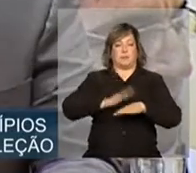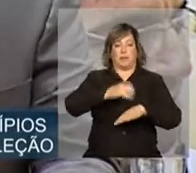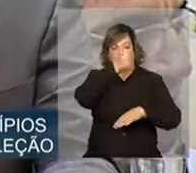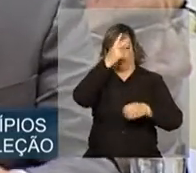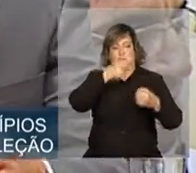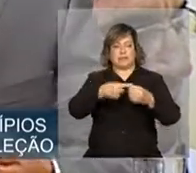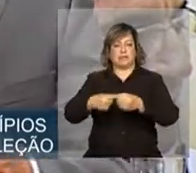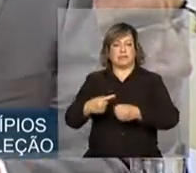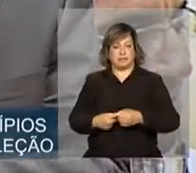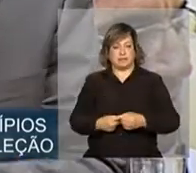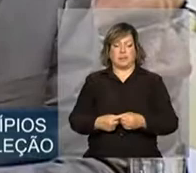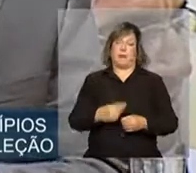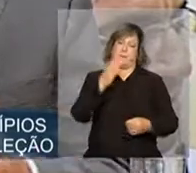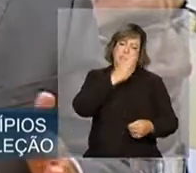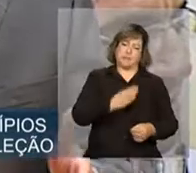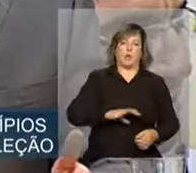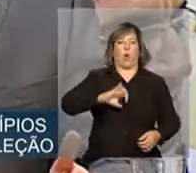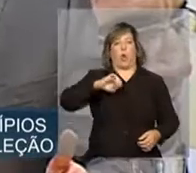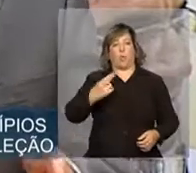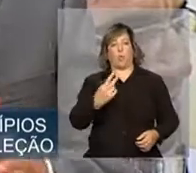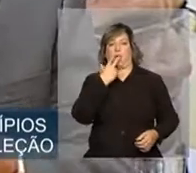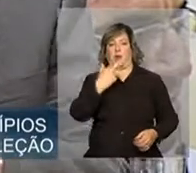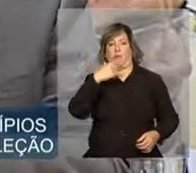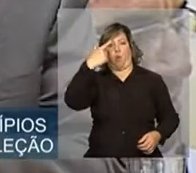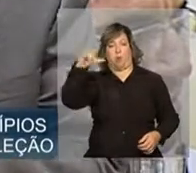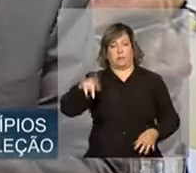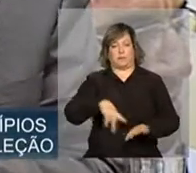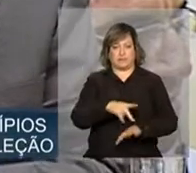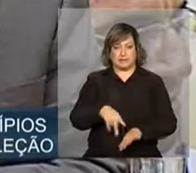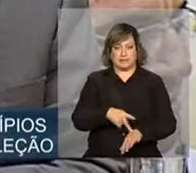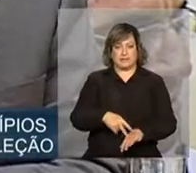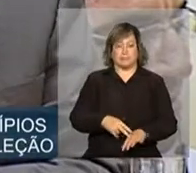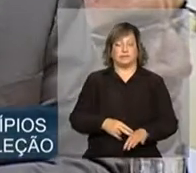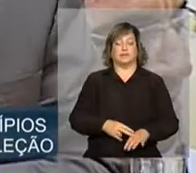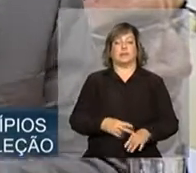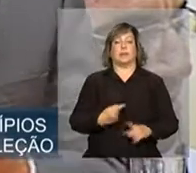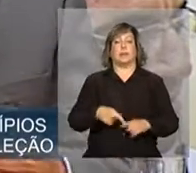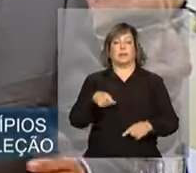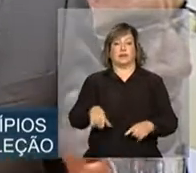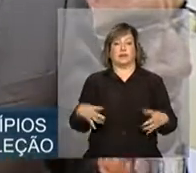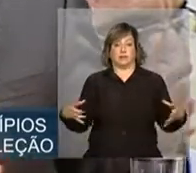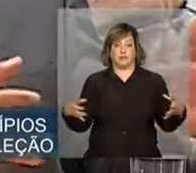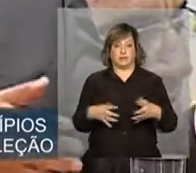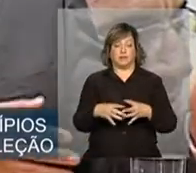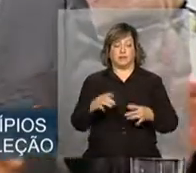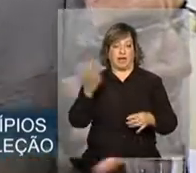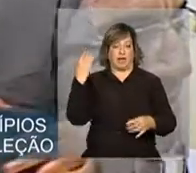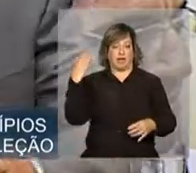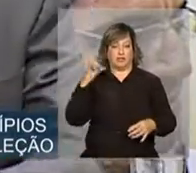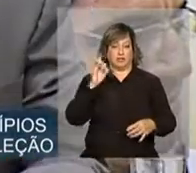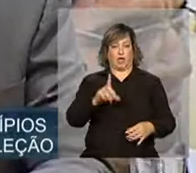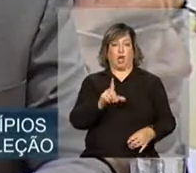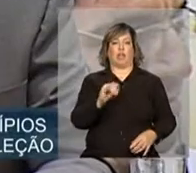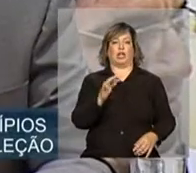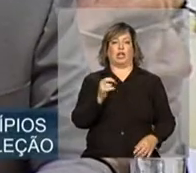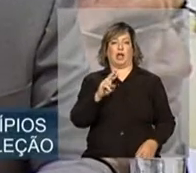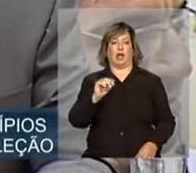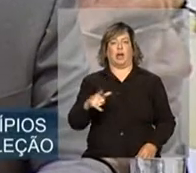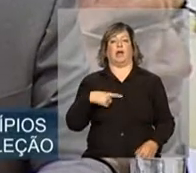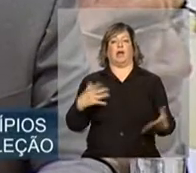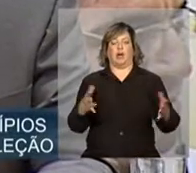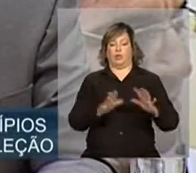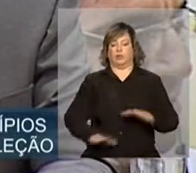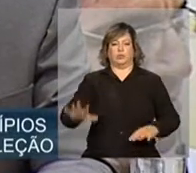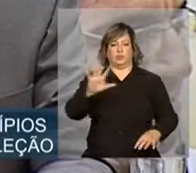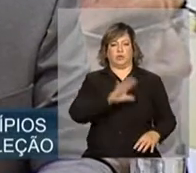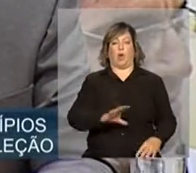e sobretudo um deslocamento maior daquilo que é uma concentração só no litoral para quem chamou uma faixa